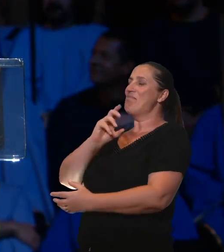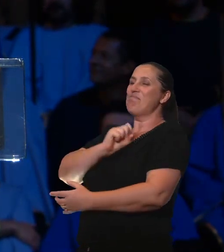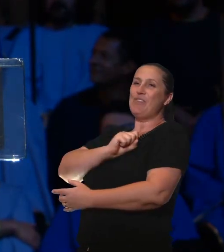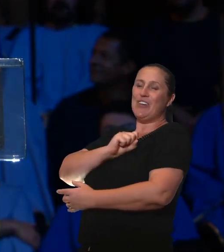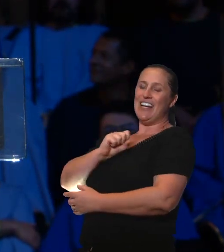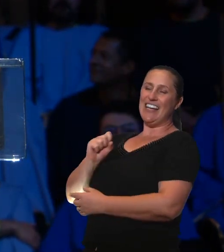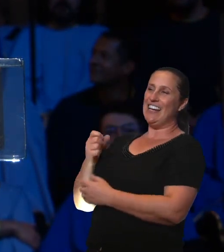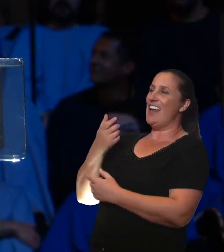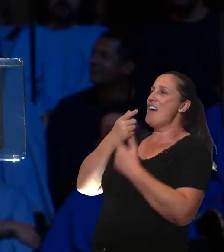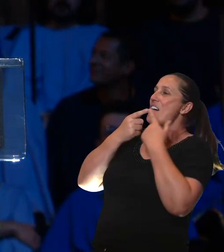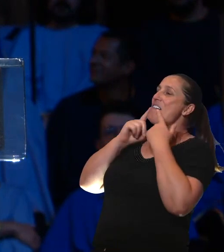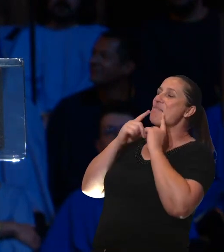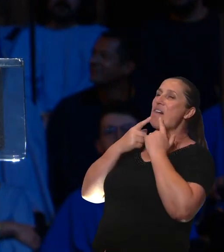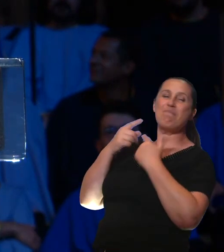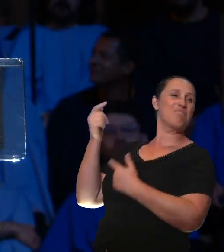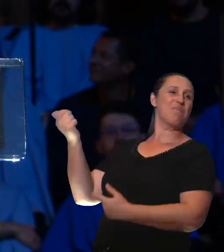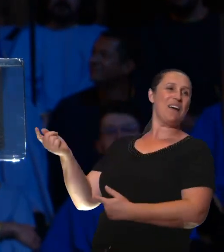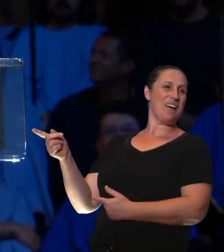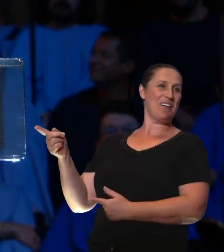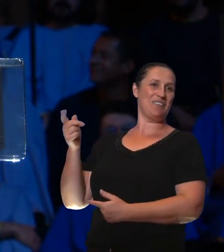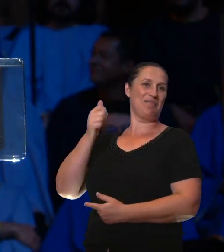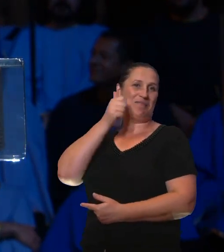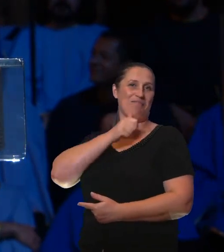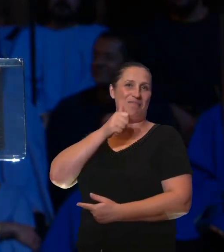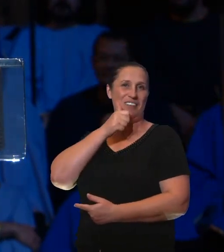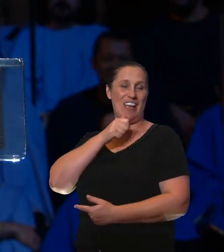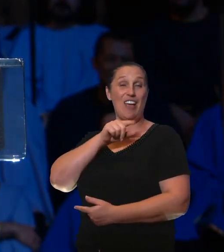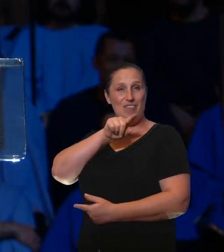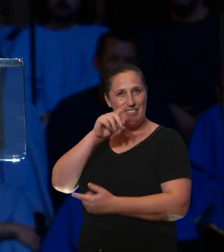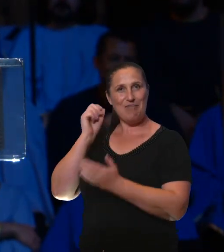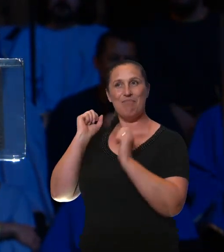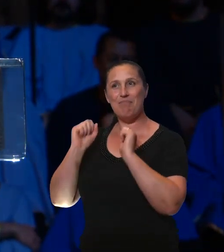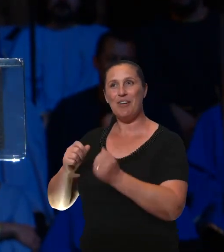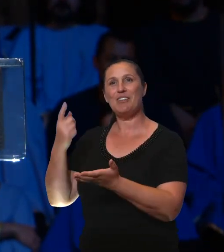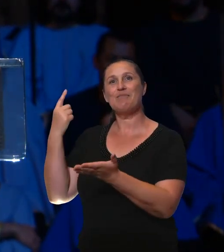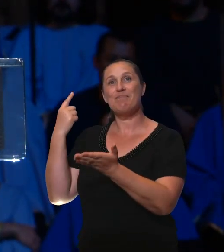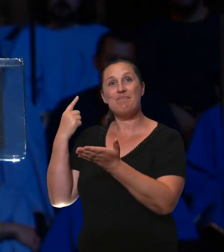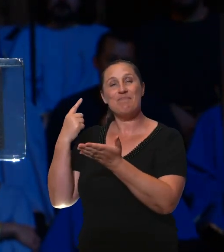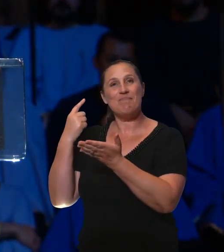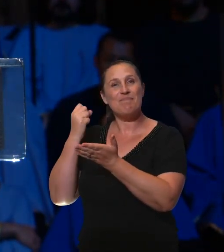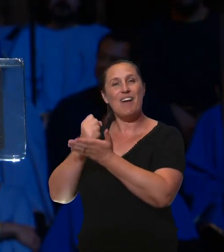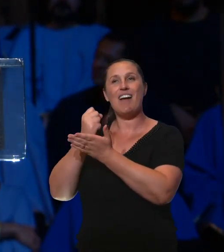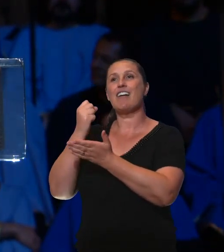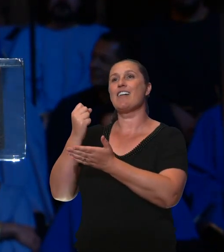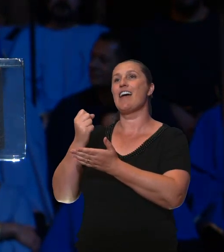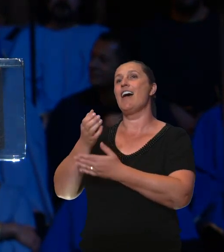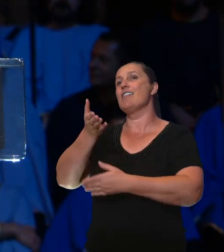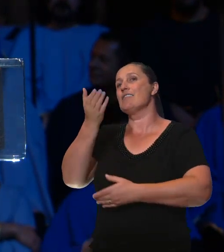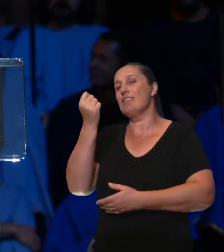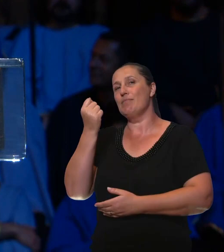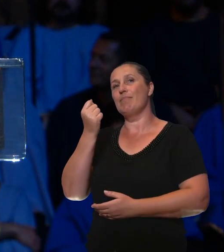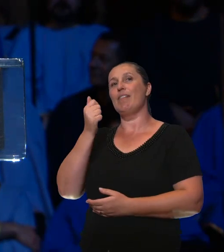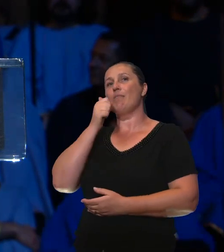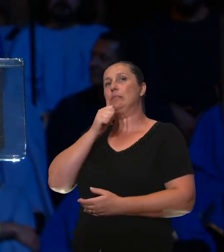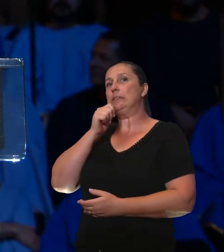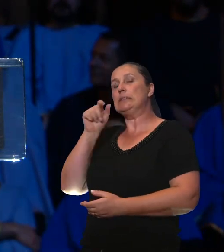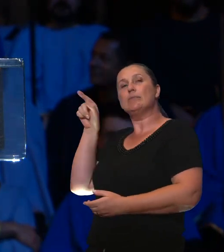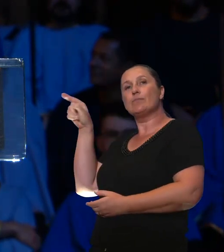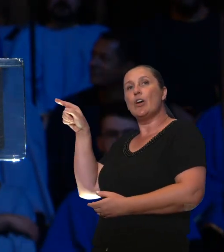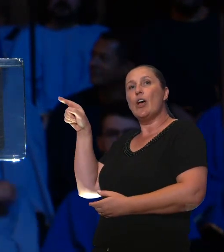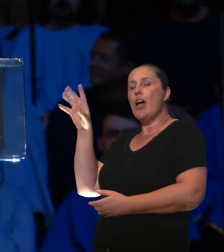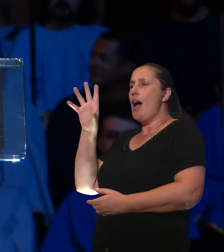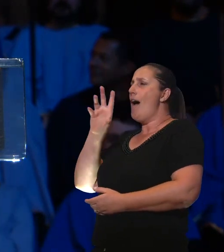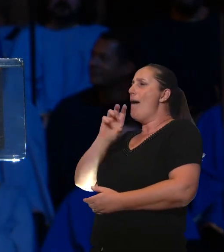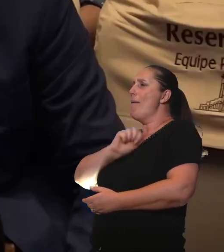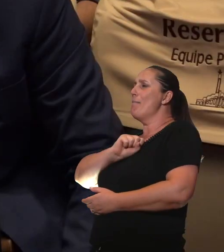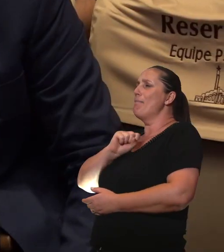ficava todo orgulhoso. Você pode marcar evento para a mulher todo final de semana. Pelo amor que eu